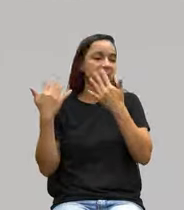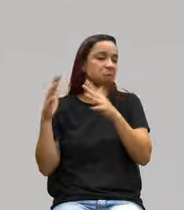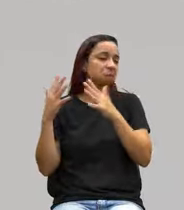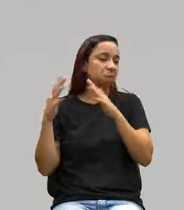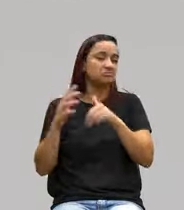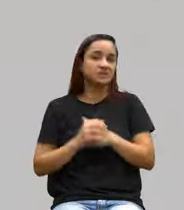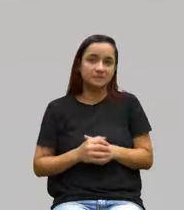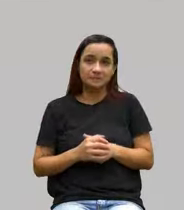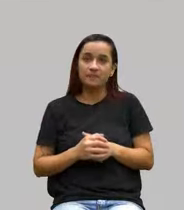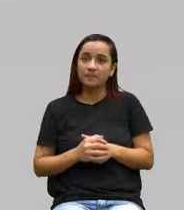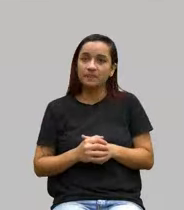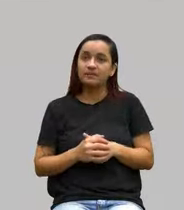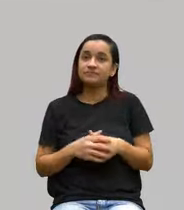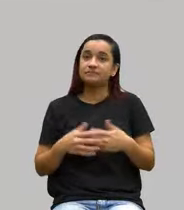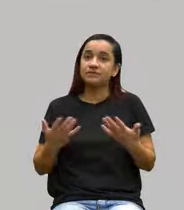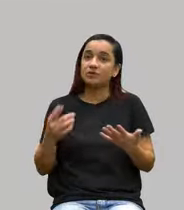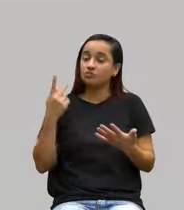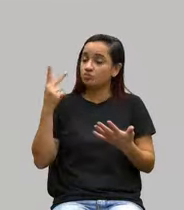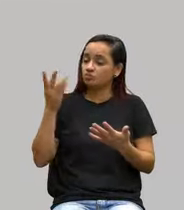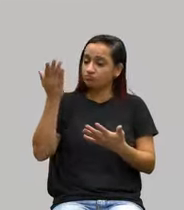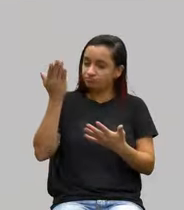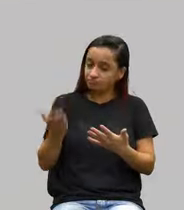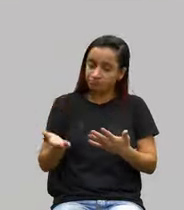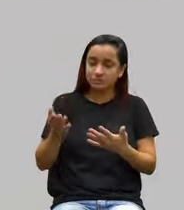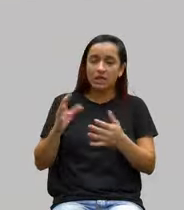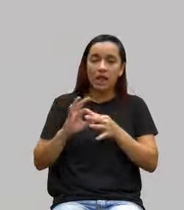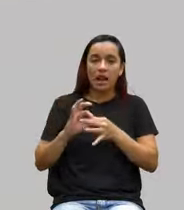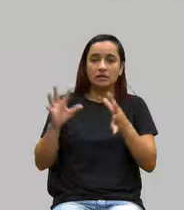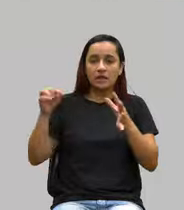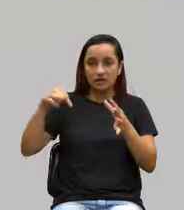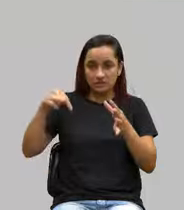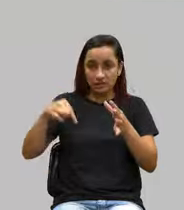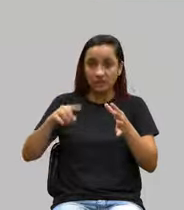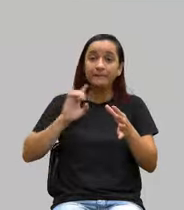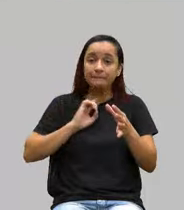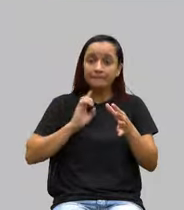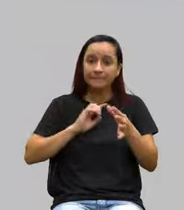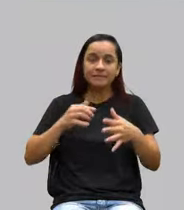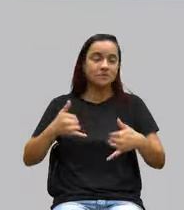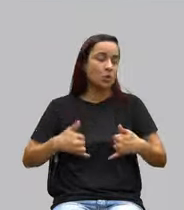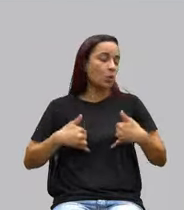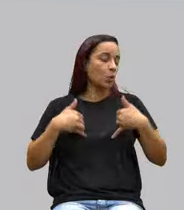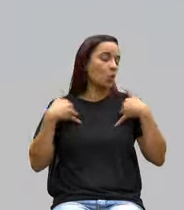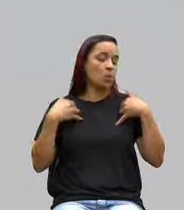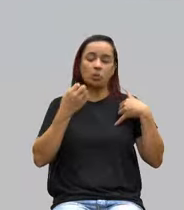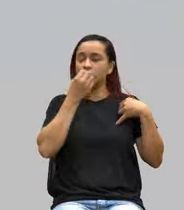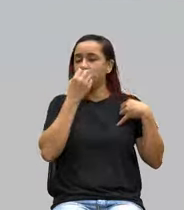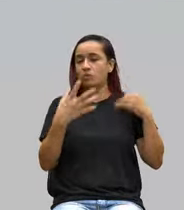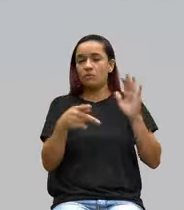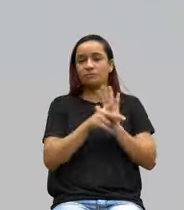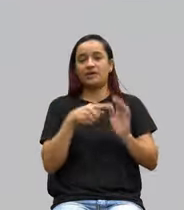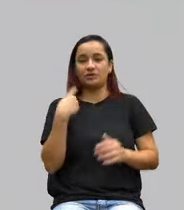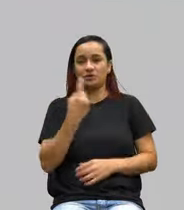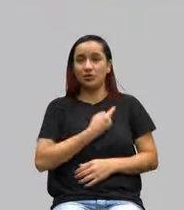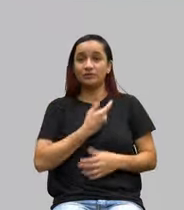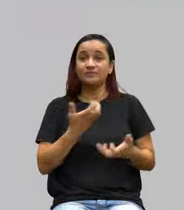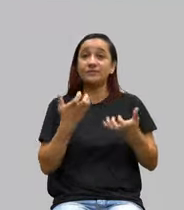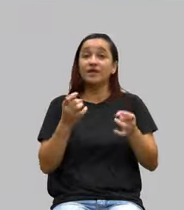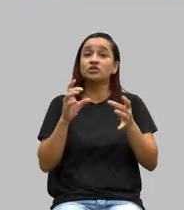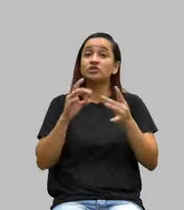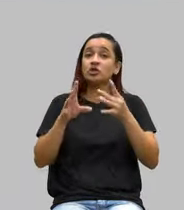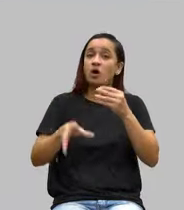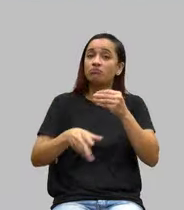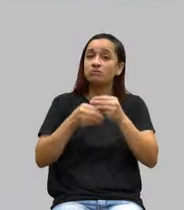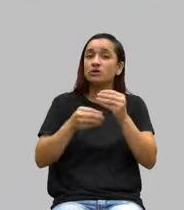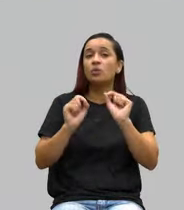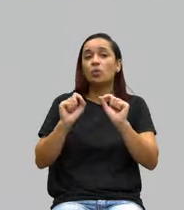ter assim a sua liderança aqui no estado de Minas é motivo de orgulho para nós e o que eu quero deixar aqui é uma ponderação que